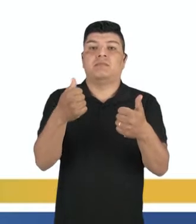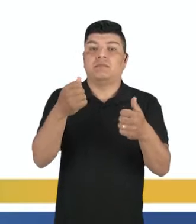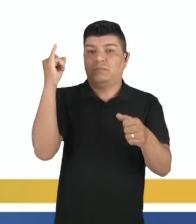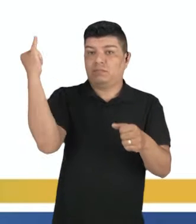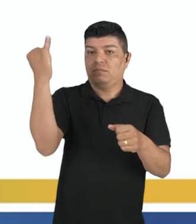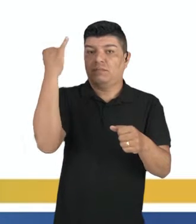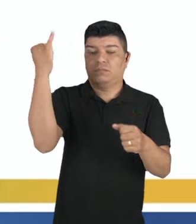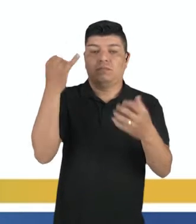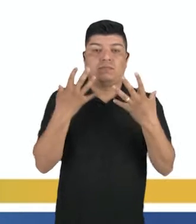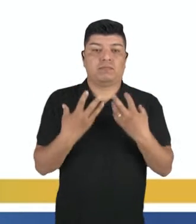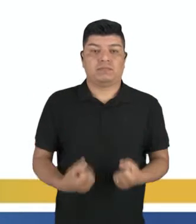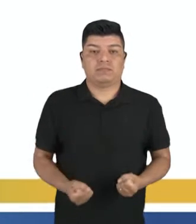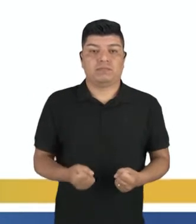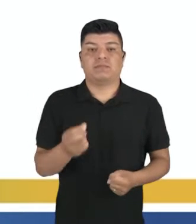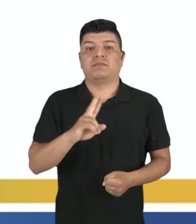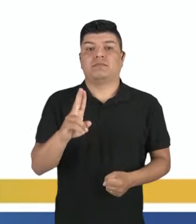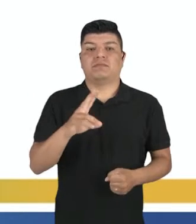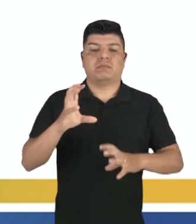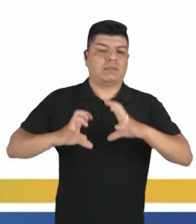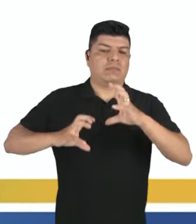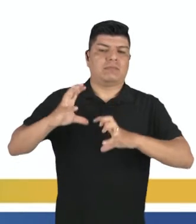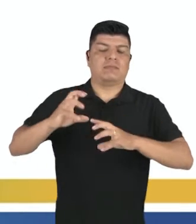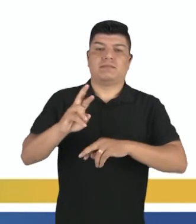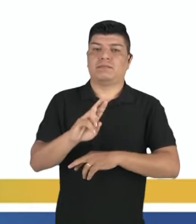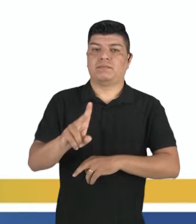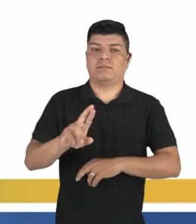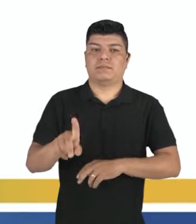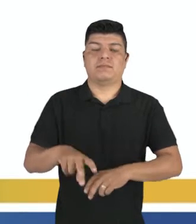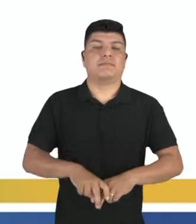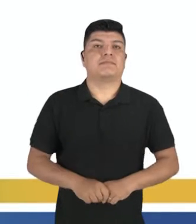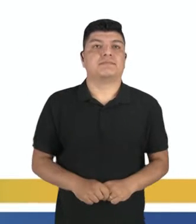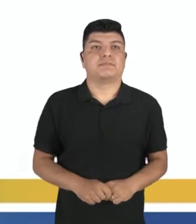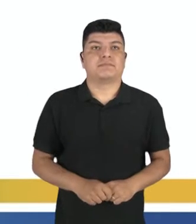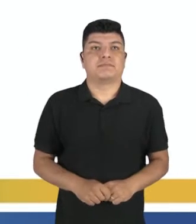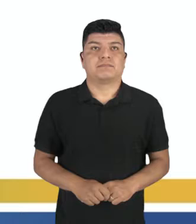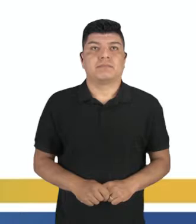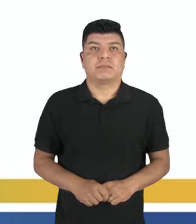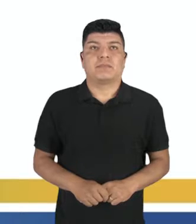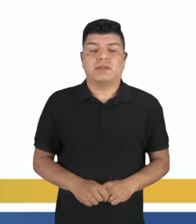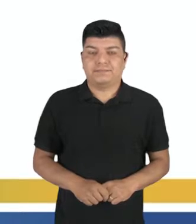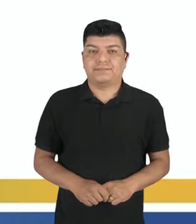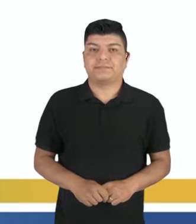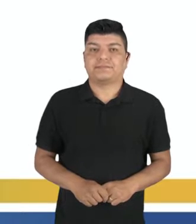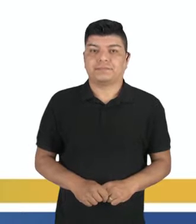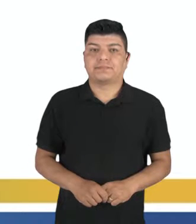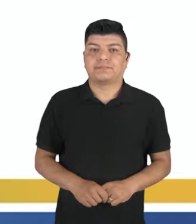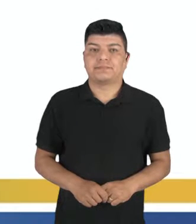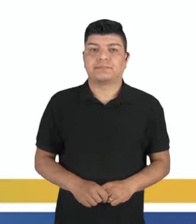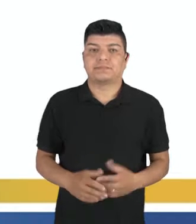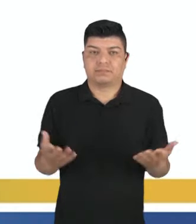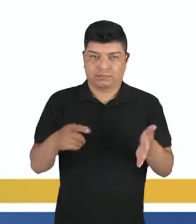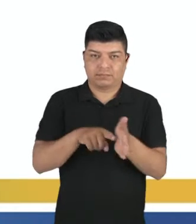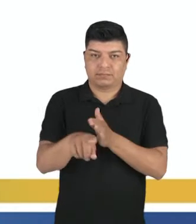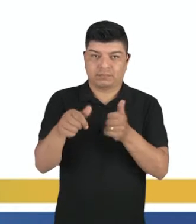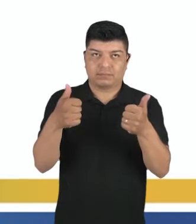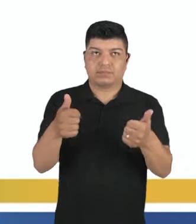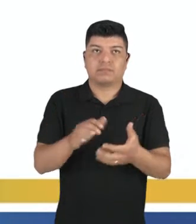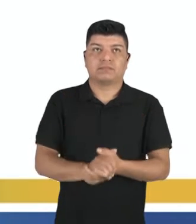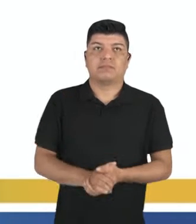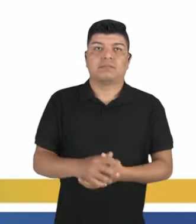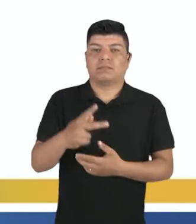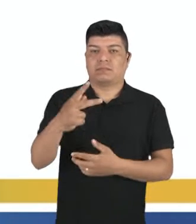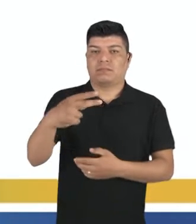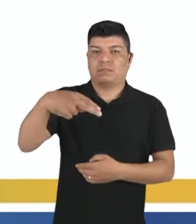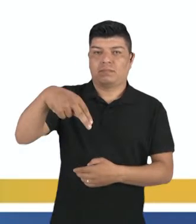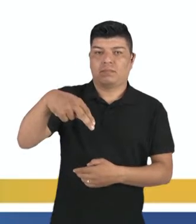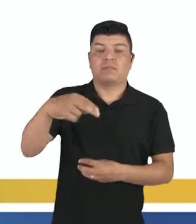posse do nome e não ficar brigando com ele. E aí vamos lá para o nosso comando da nossa questão.